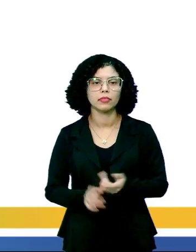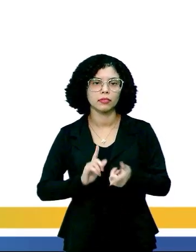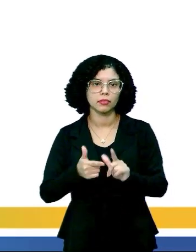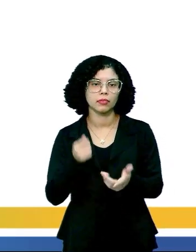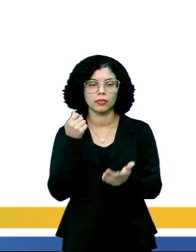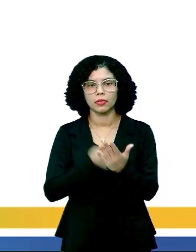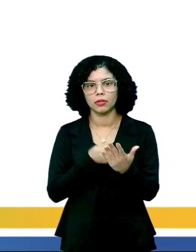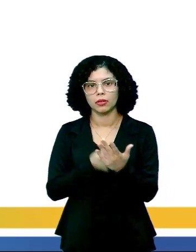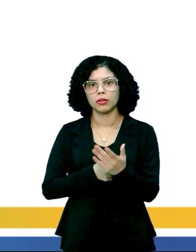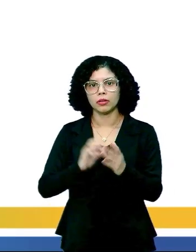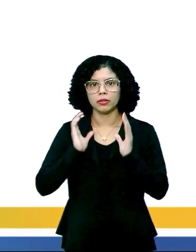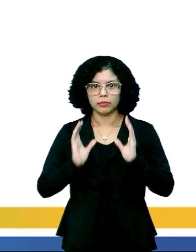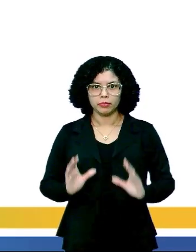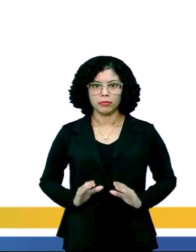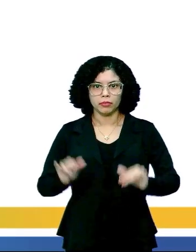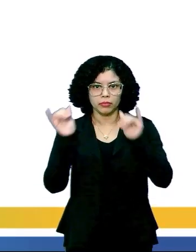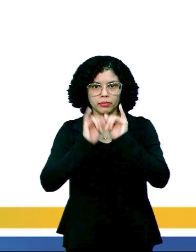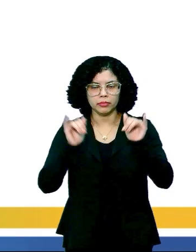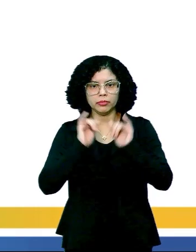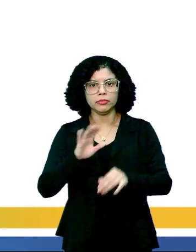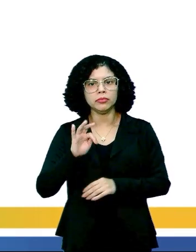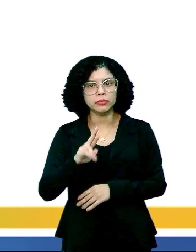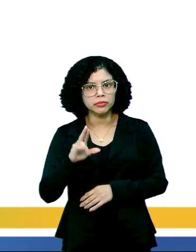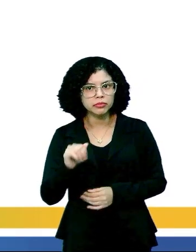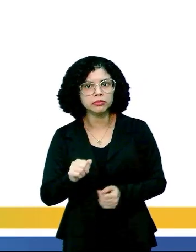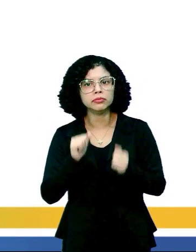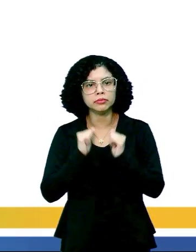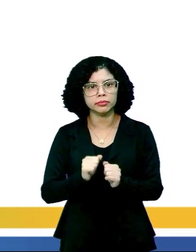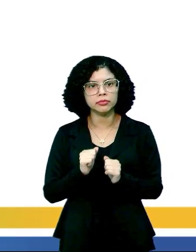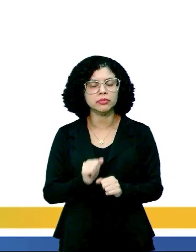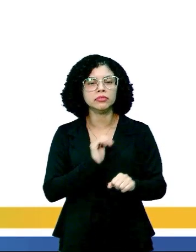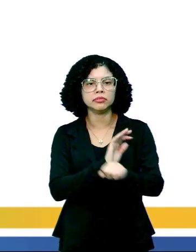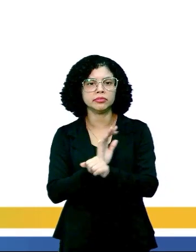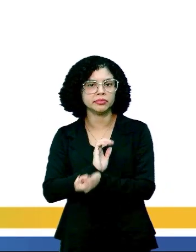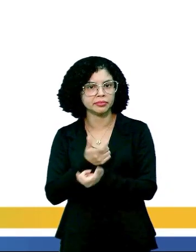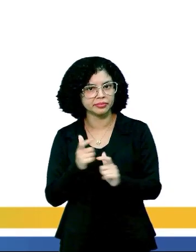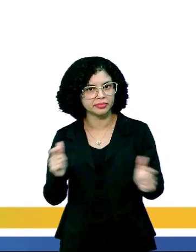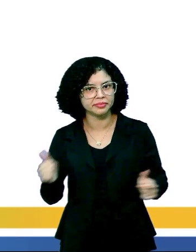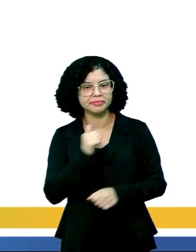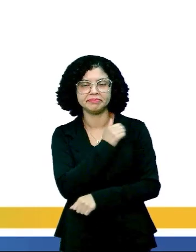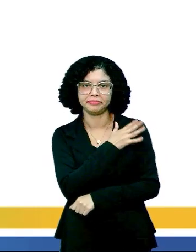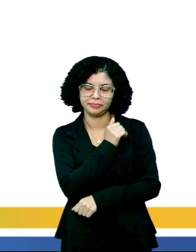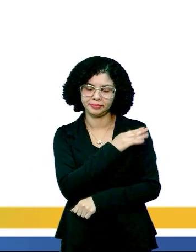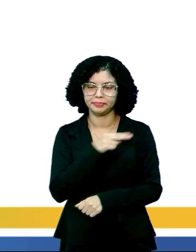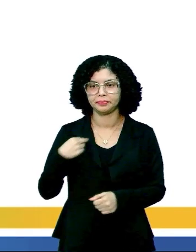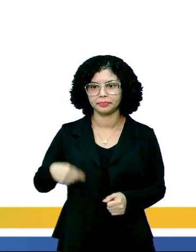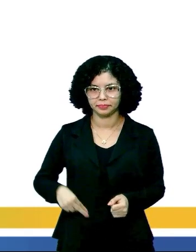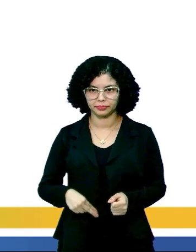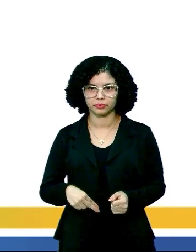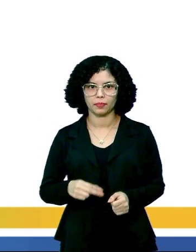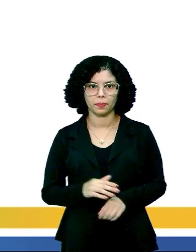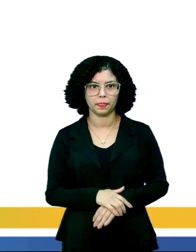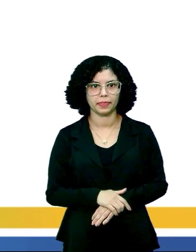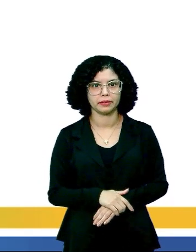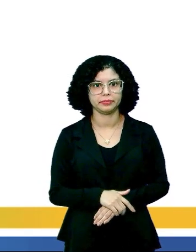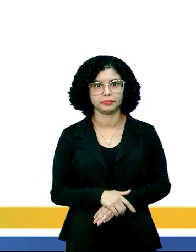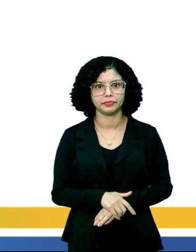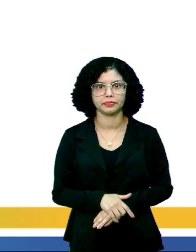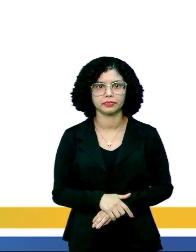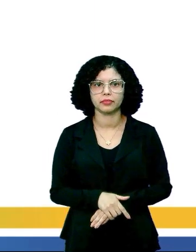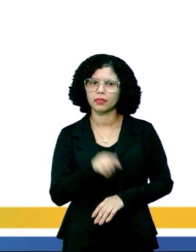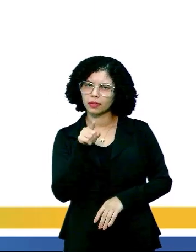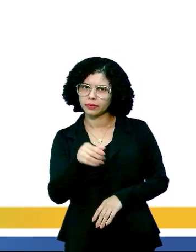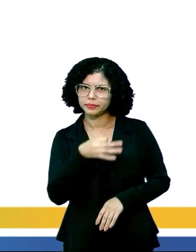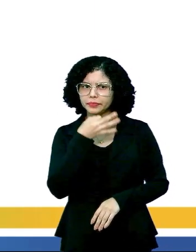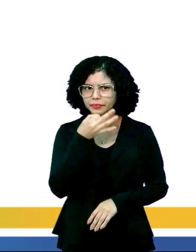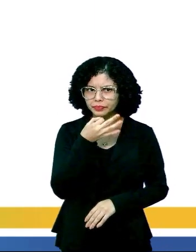Letra A, obriga os cidadãos a declararem sua etnia, o que pode contribuir para o aumento do preconceito na China. Seria